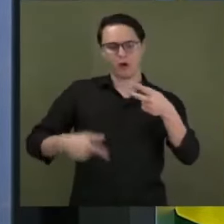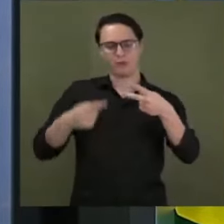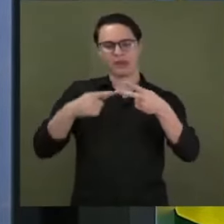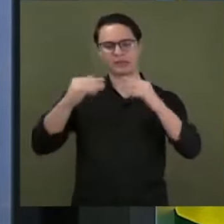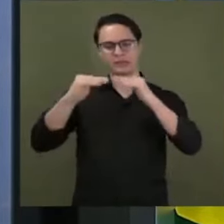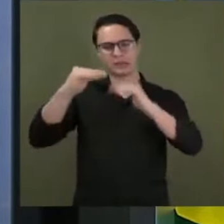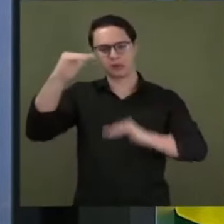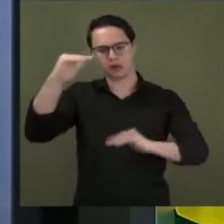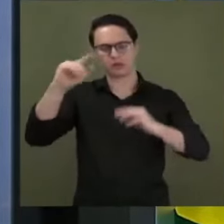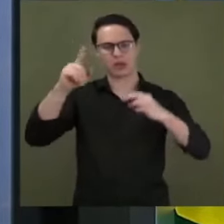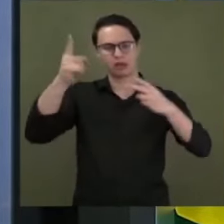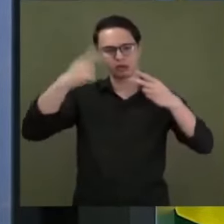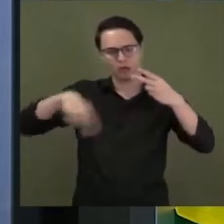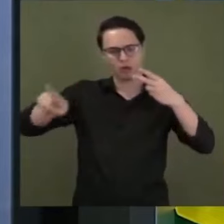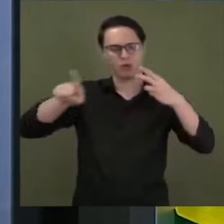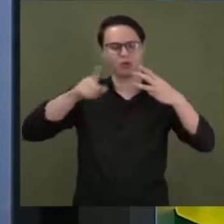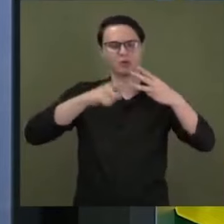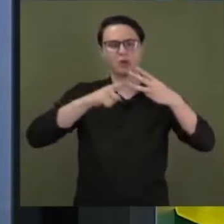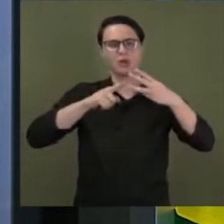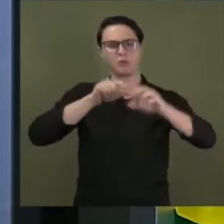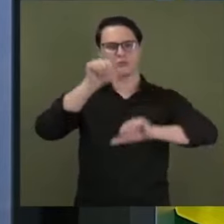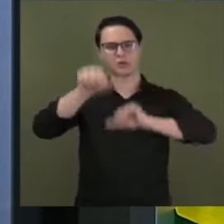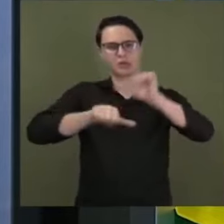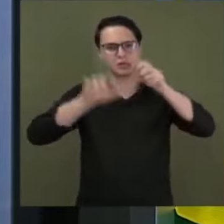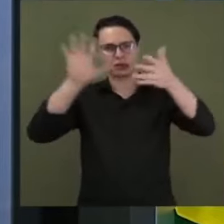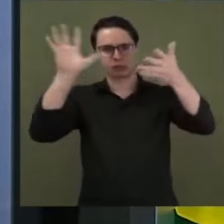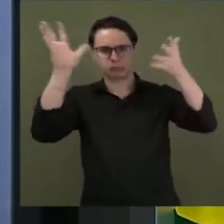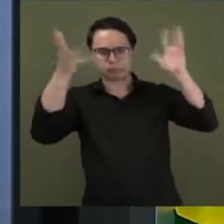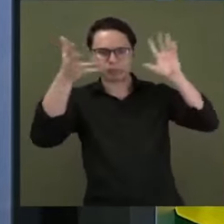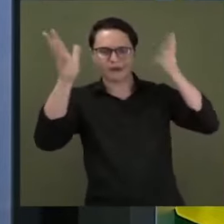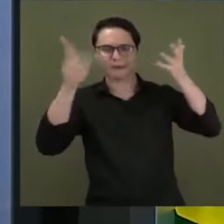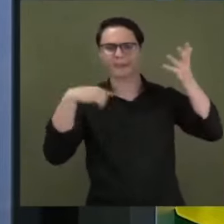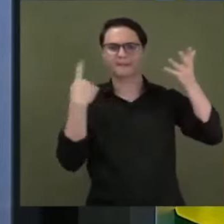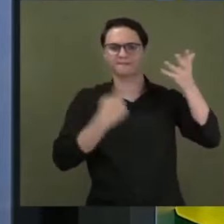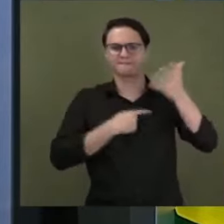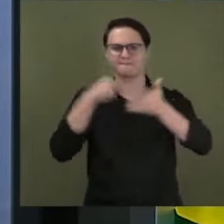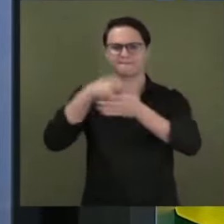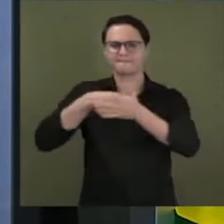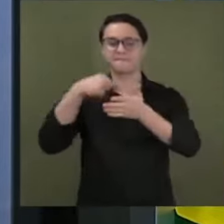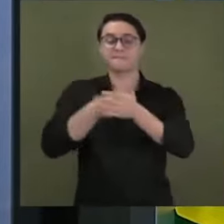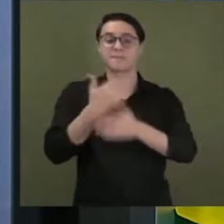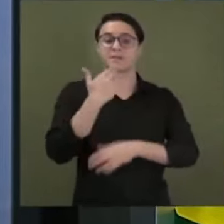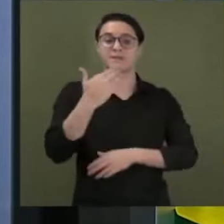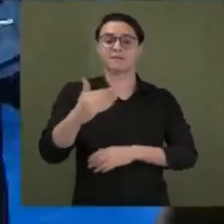luta pela mudanças climáticas nossa agenda éa pela